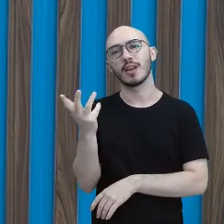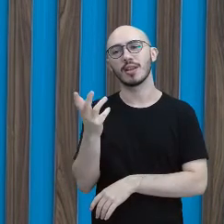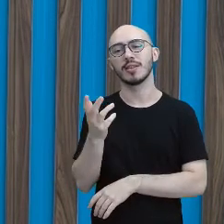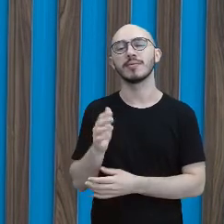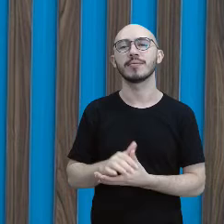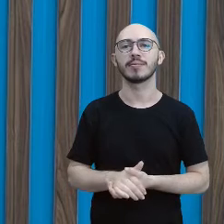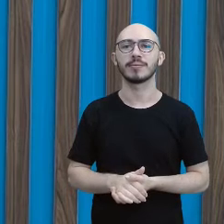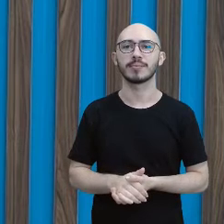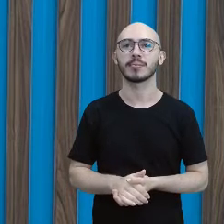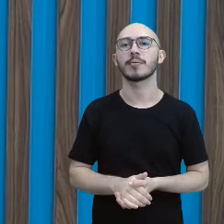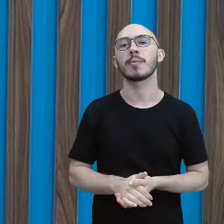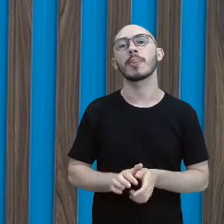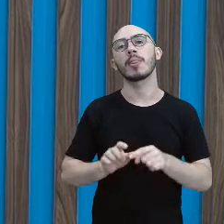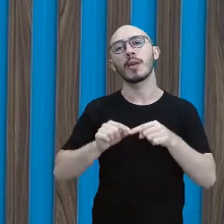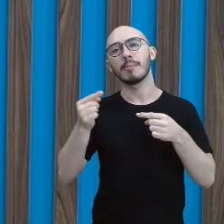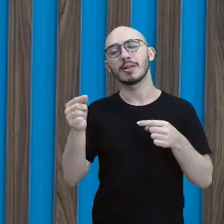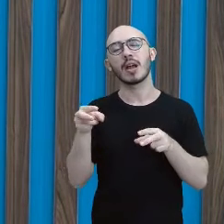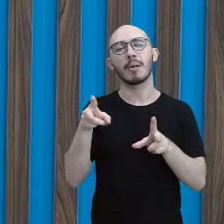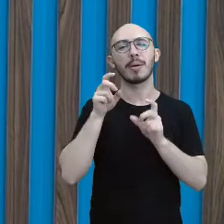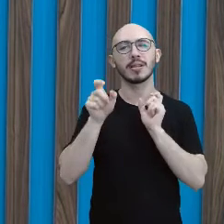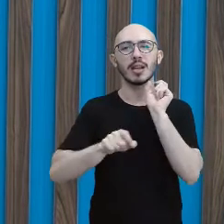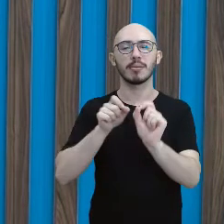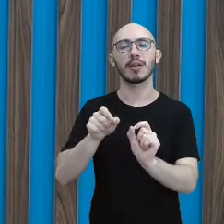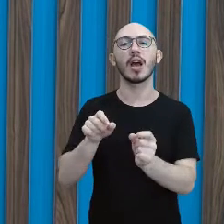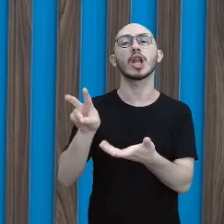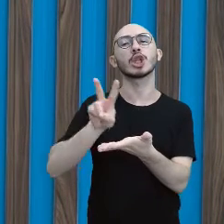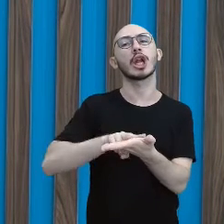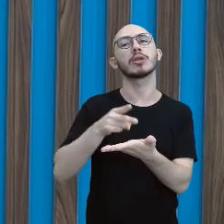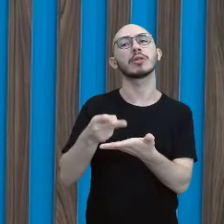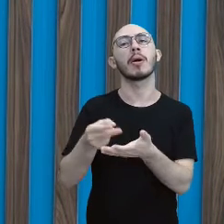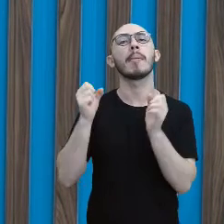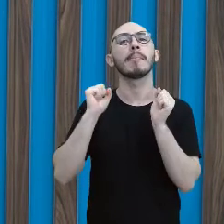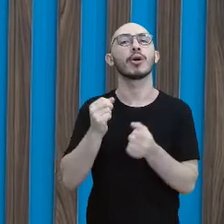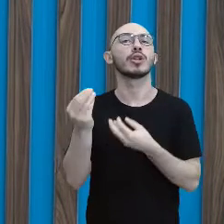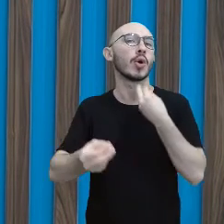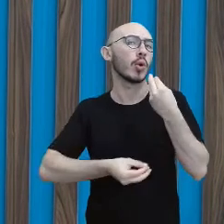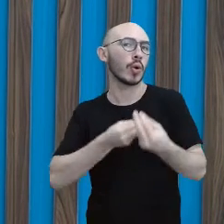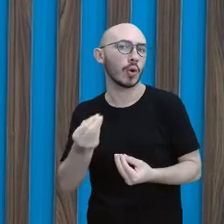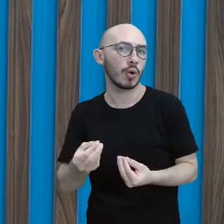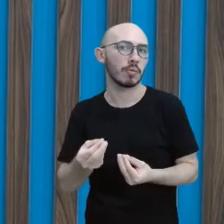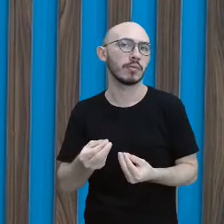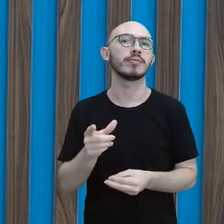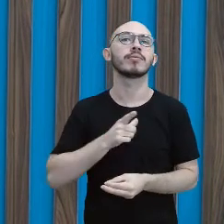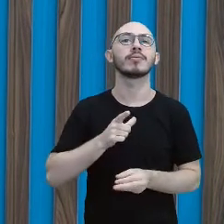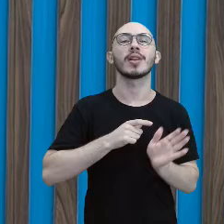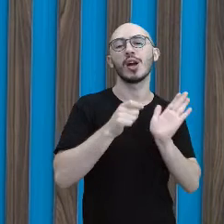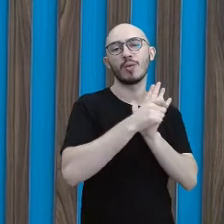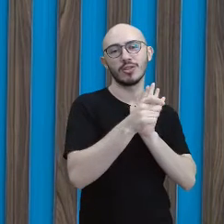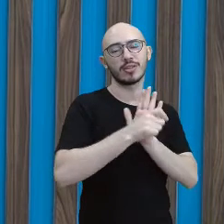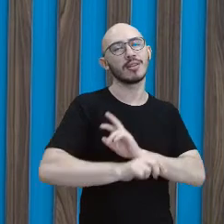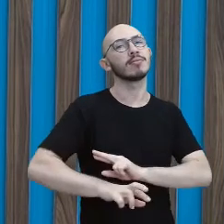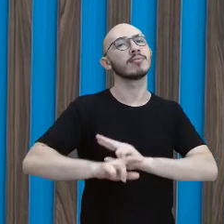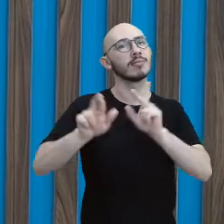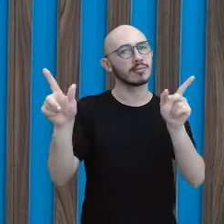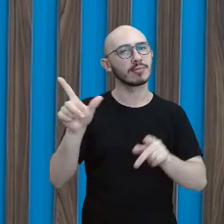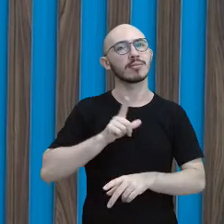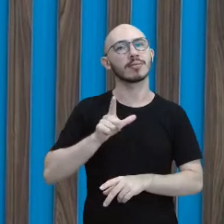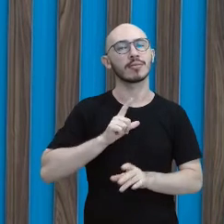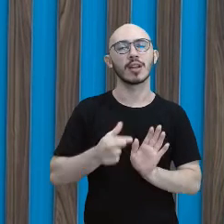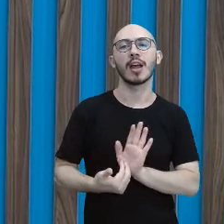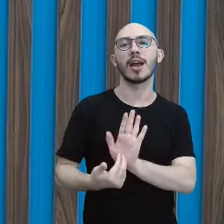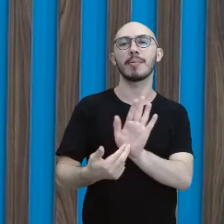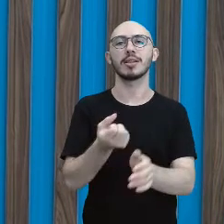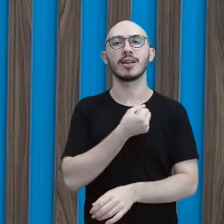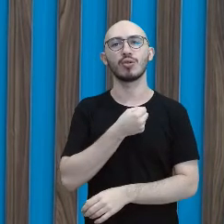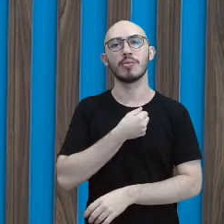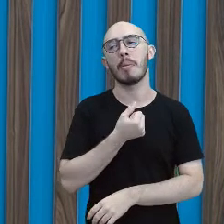muito pequena. Só que a gente vai perceber que essa tradução pode ser feita através de uma escrita diferenciada para representar esse número